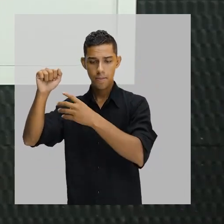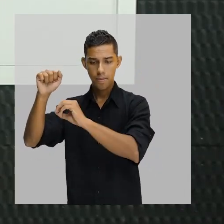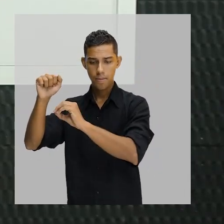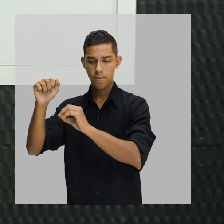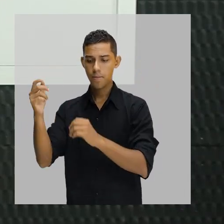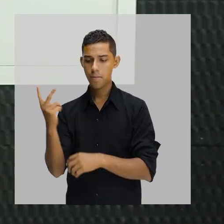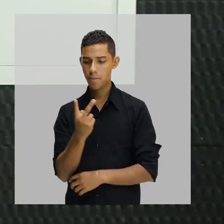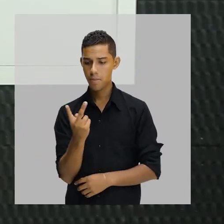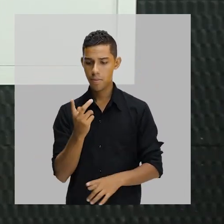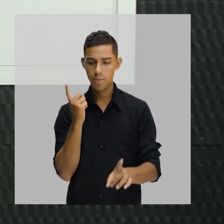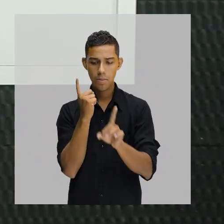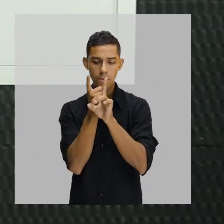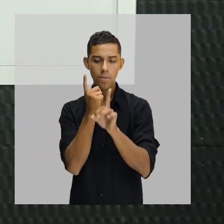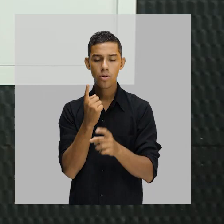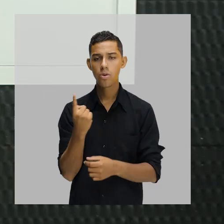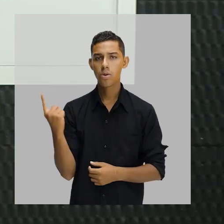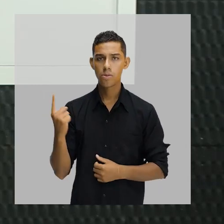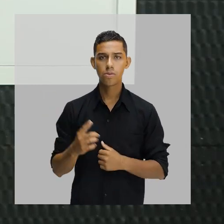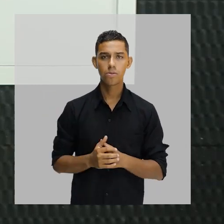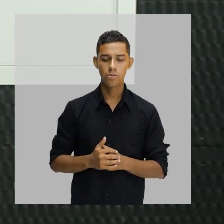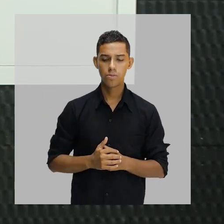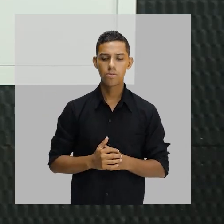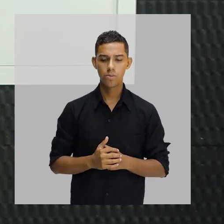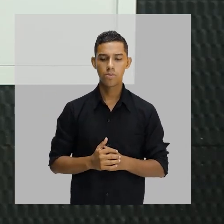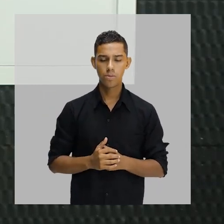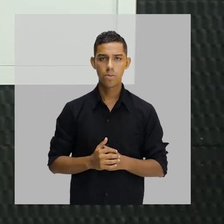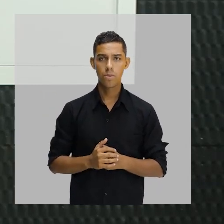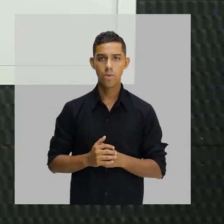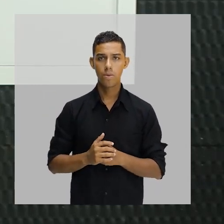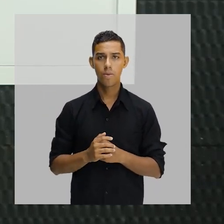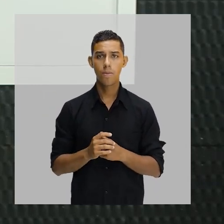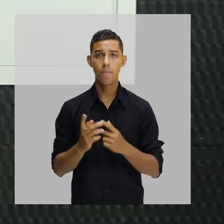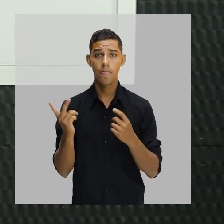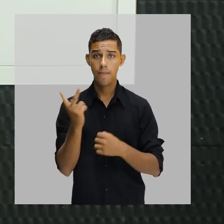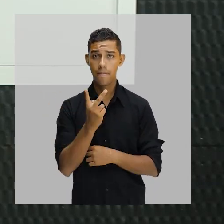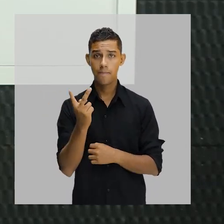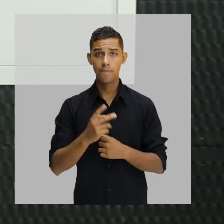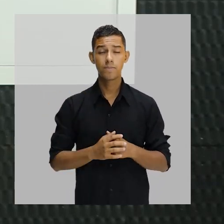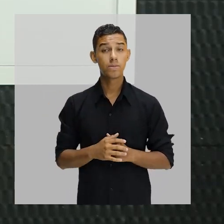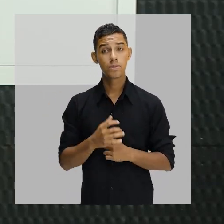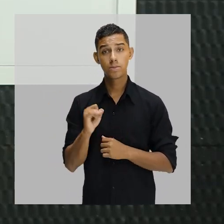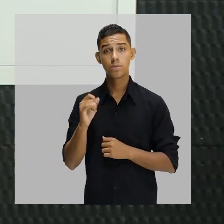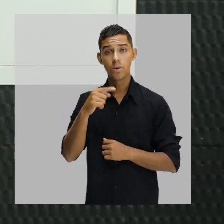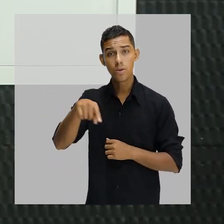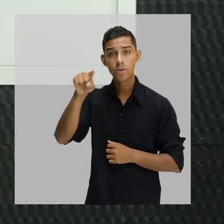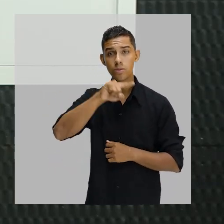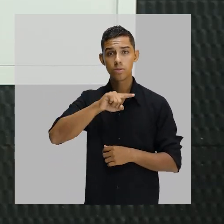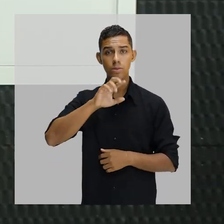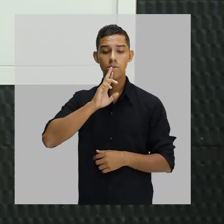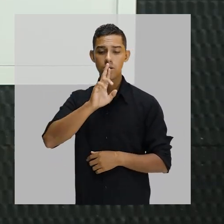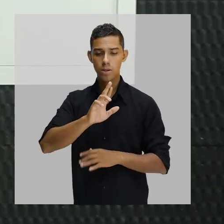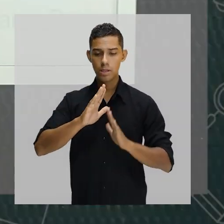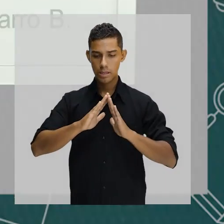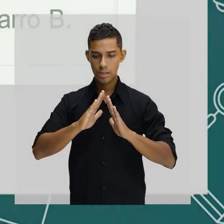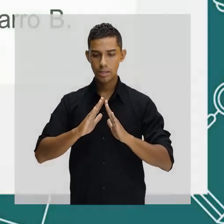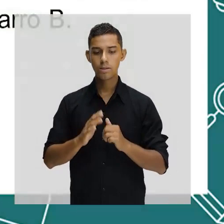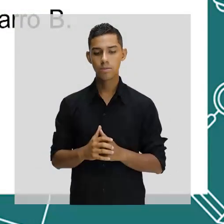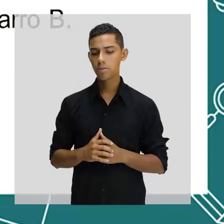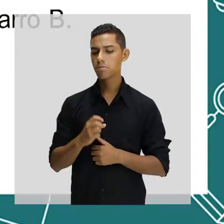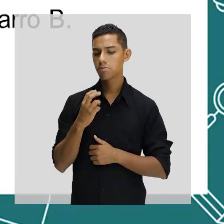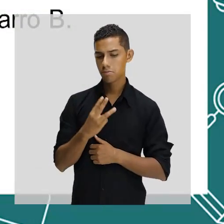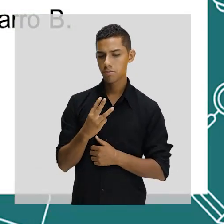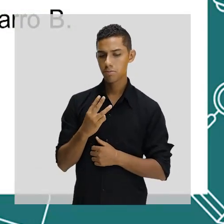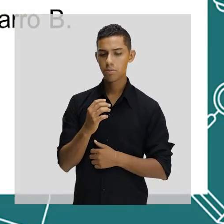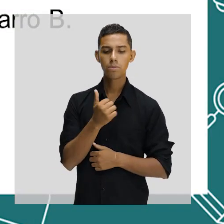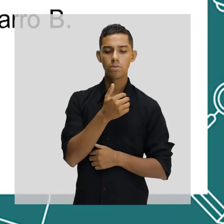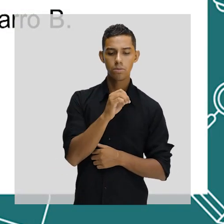a relação de encontro, né, ou de afastamento e de aproximação entre eles. Isso aí eu vou deixar que vocês façam em casa. E a 3,